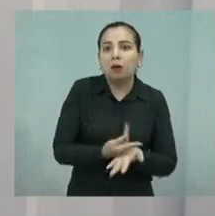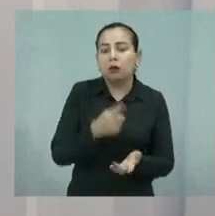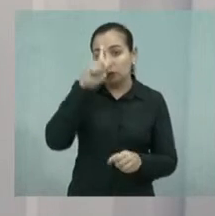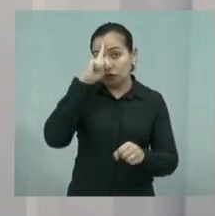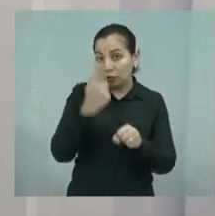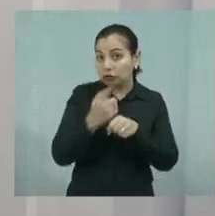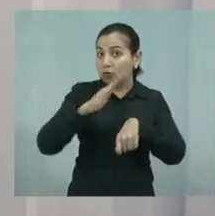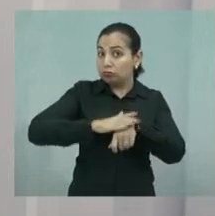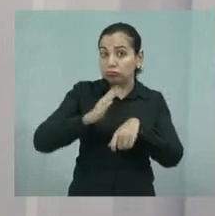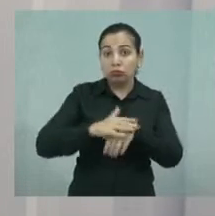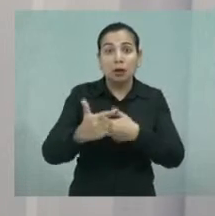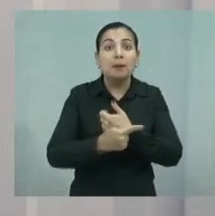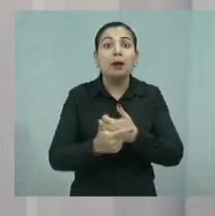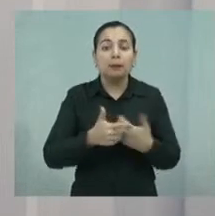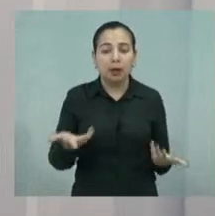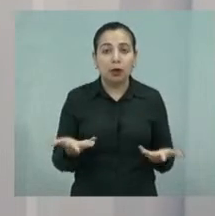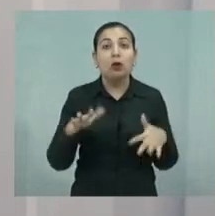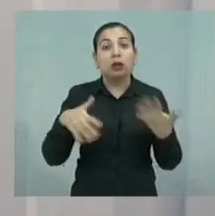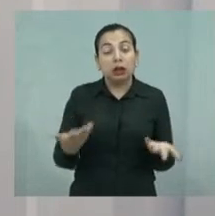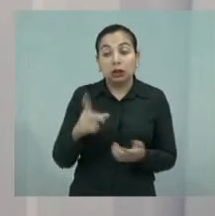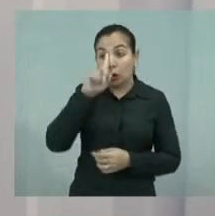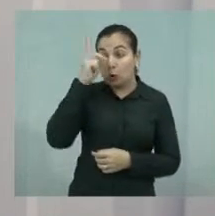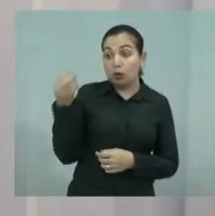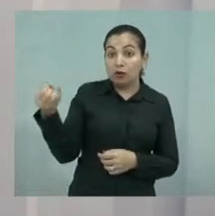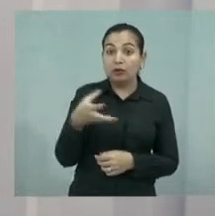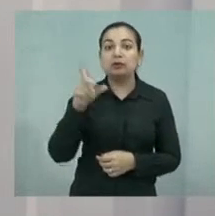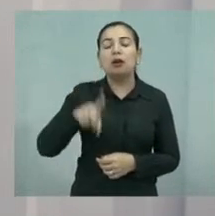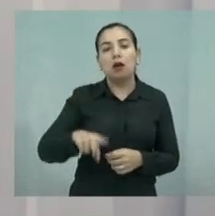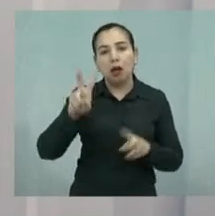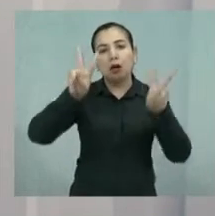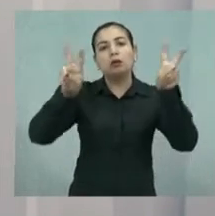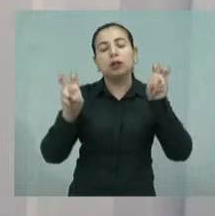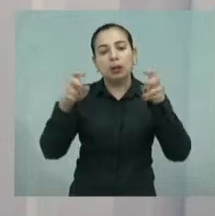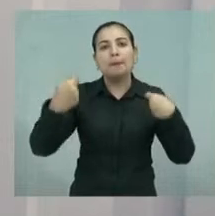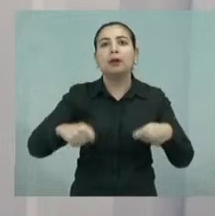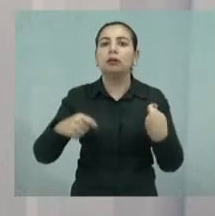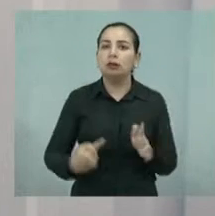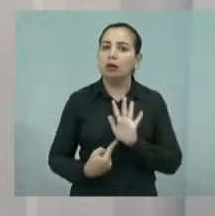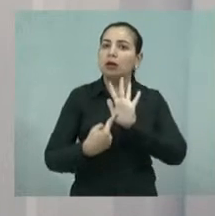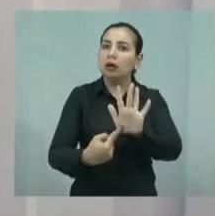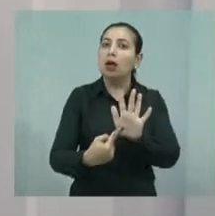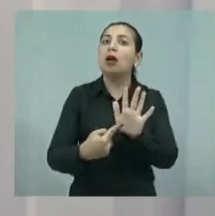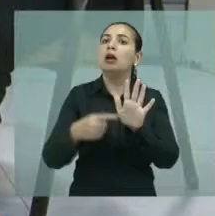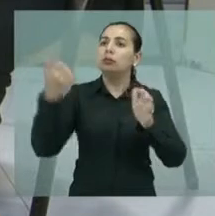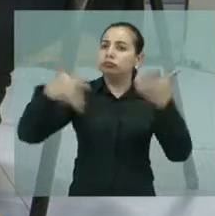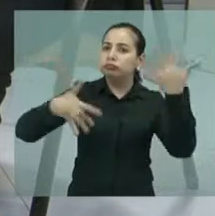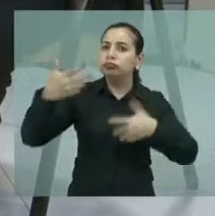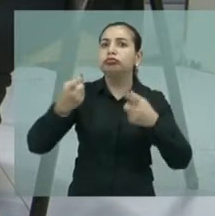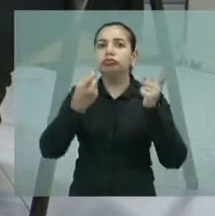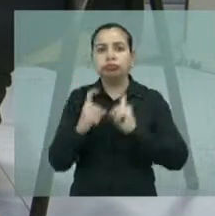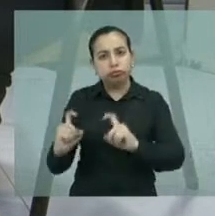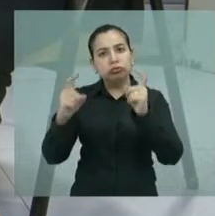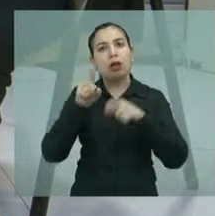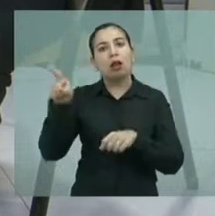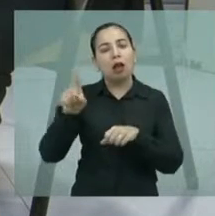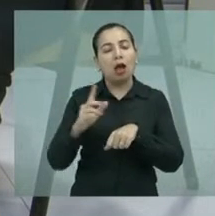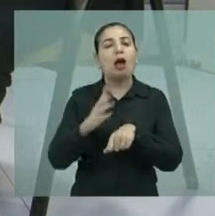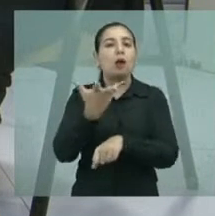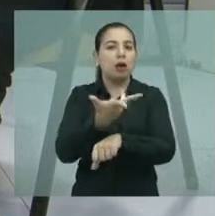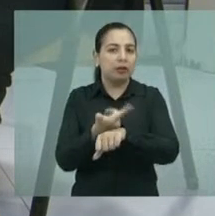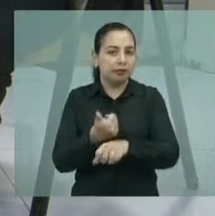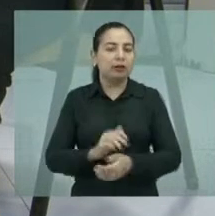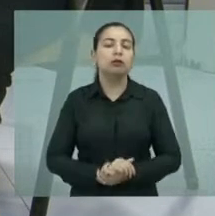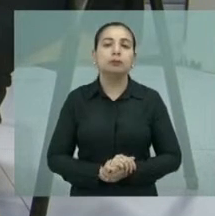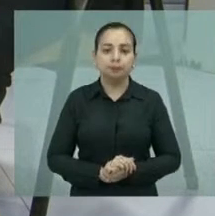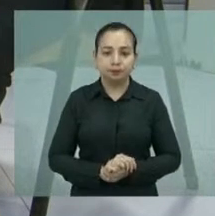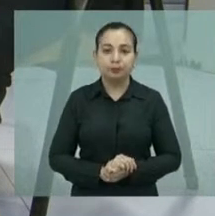é relevante, é um tema que merece realmente destaque também no evento, e não foi à toa que ele passou a compor a